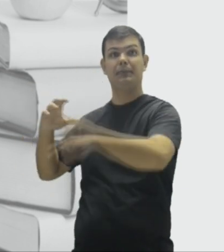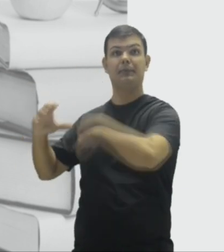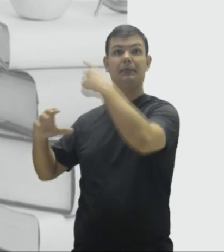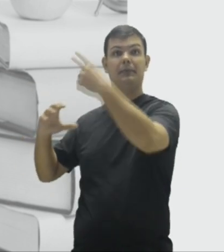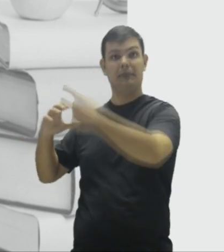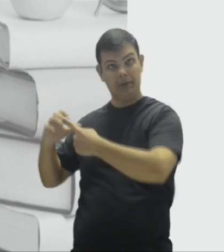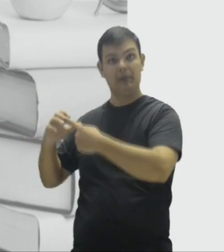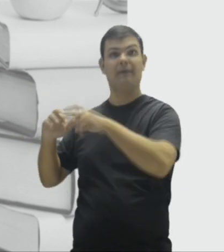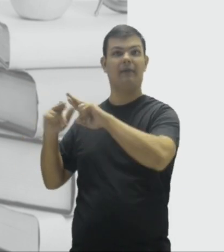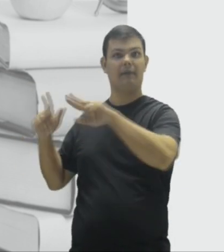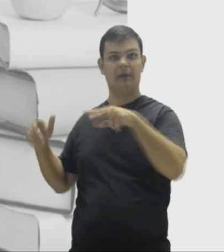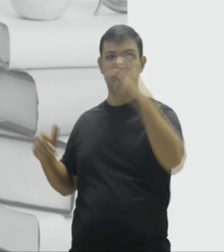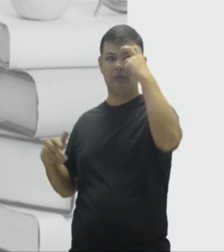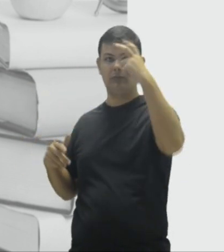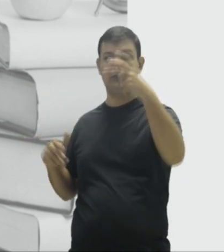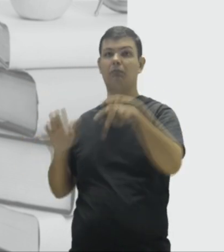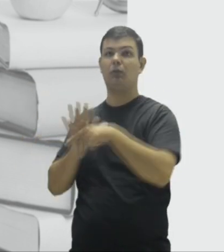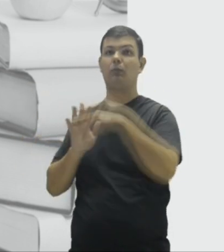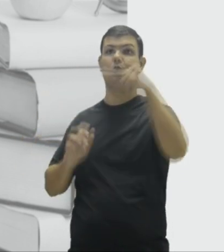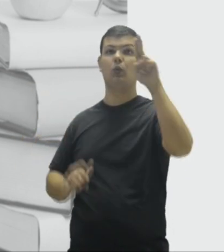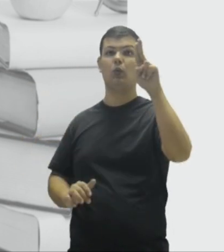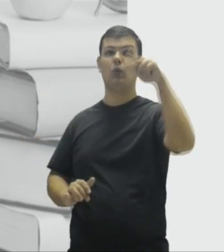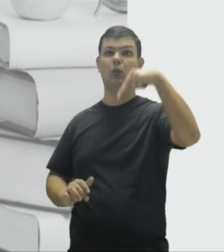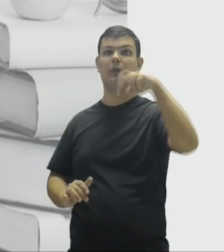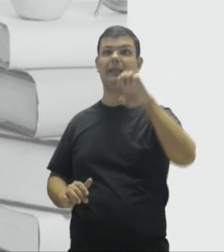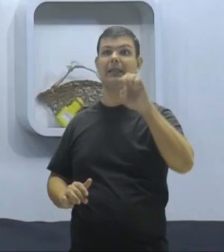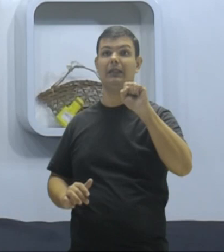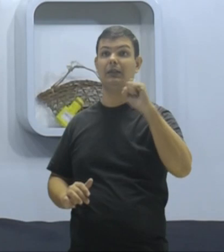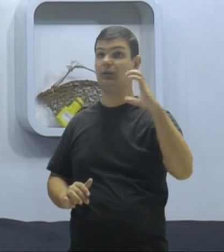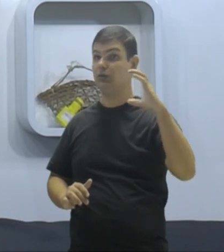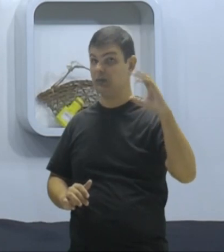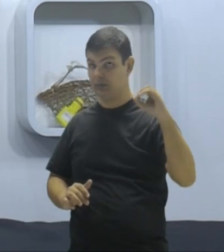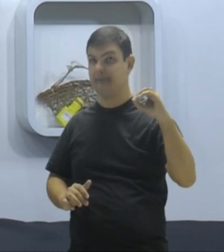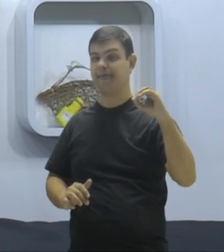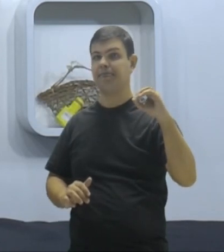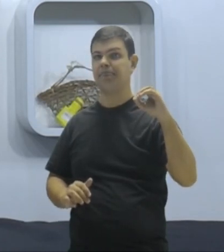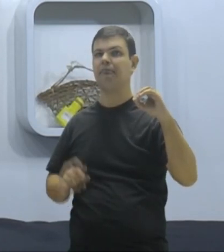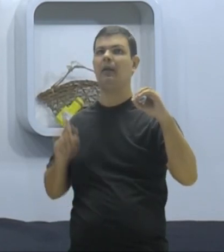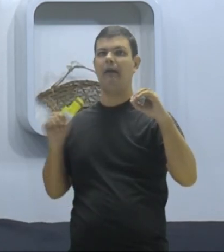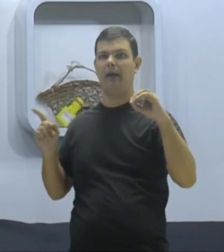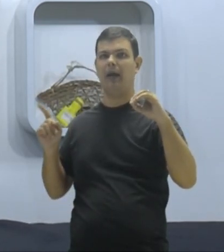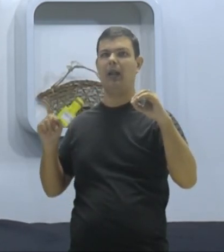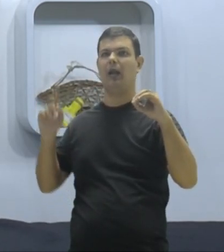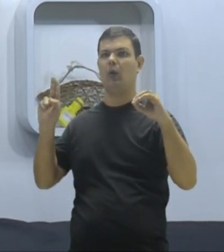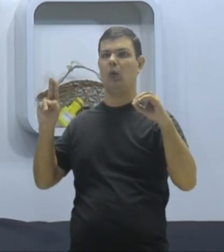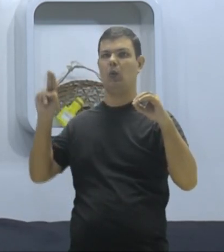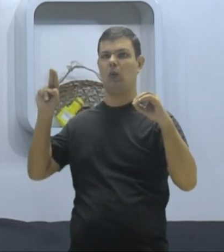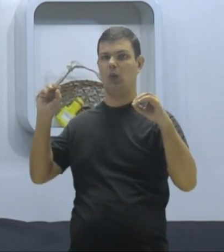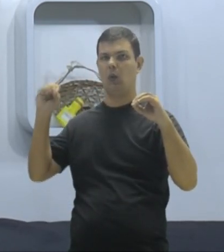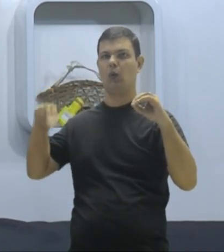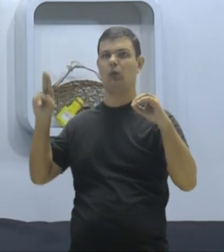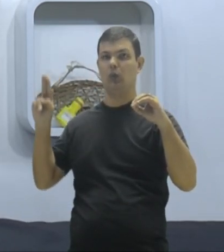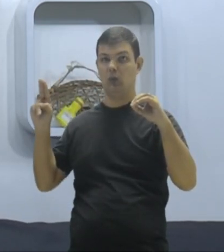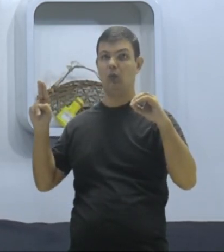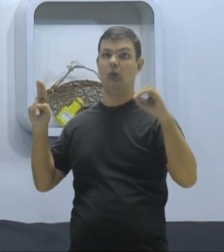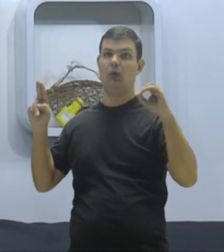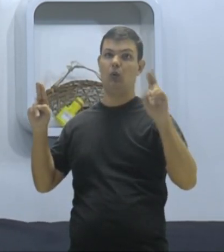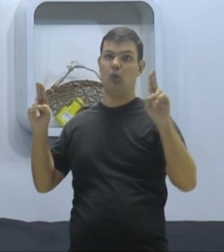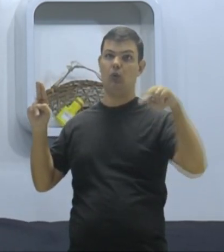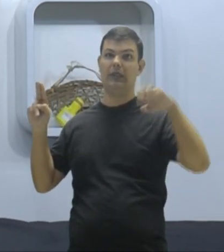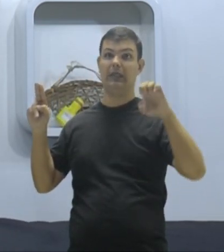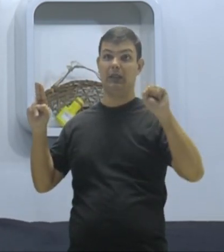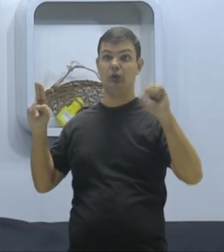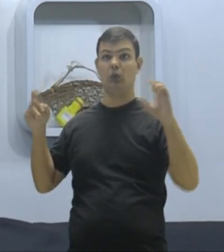Diversidade Cultural da Unesco. Basicamente, a ONU e a Unesco têm um trabalho